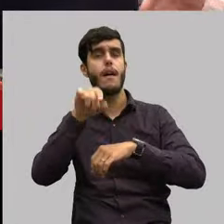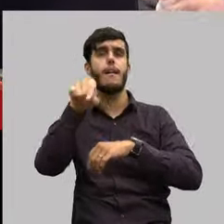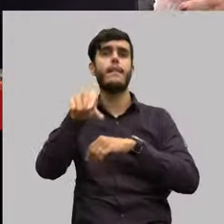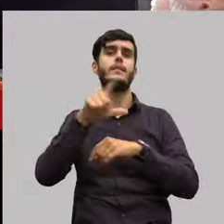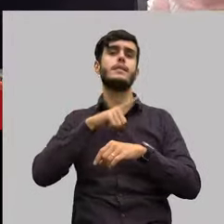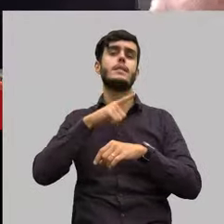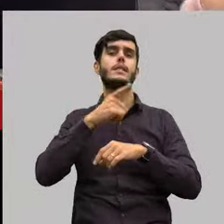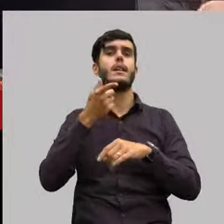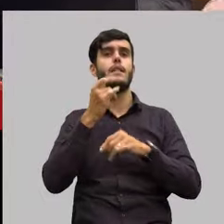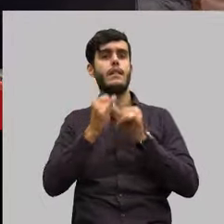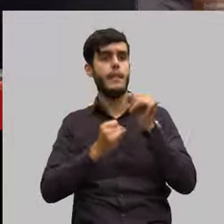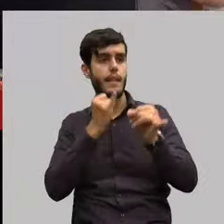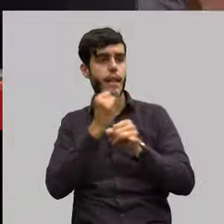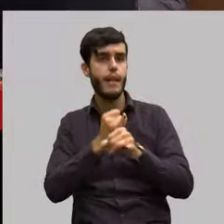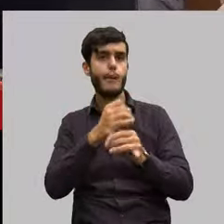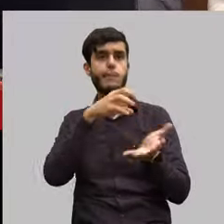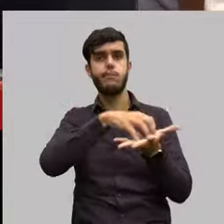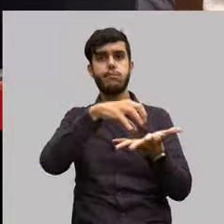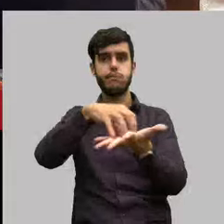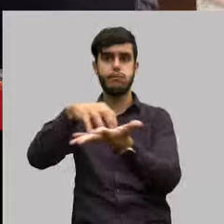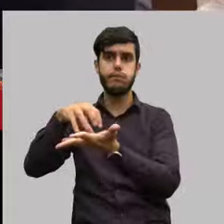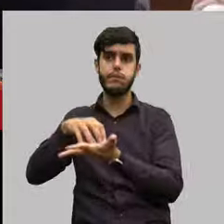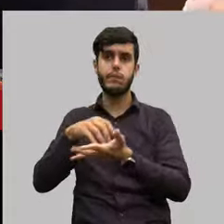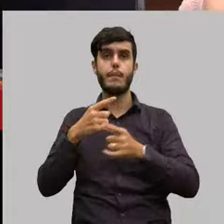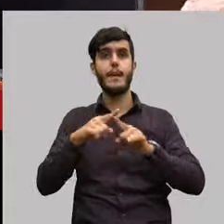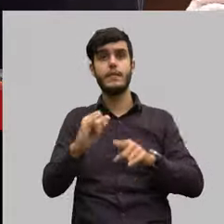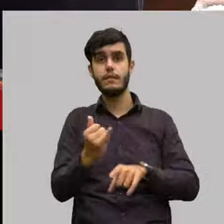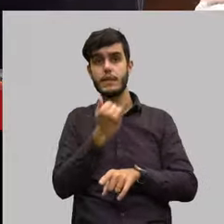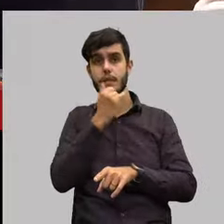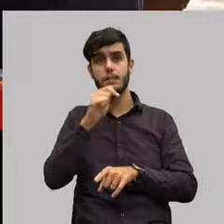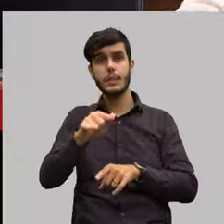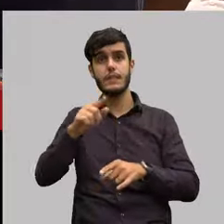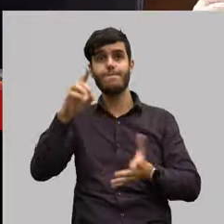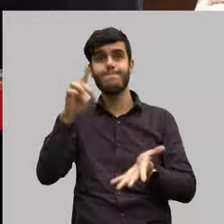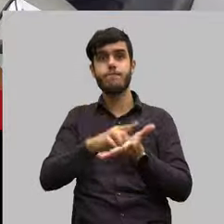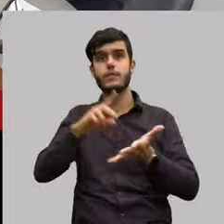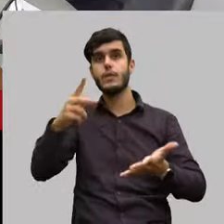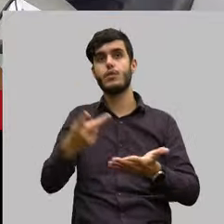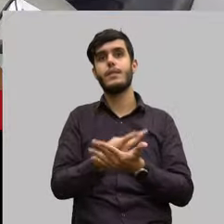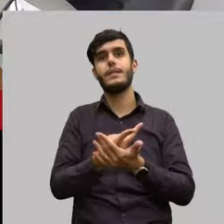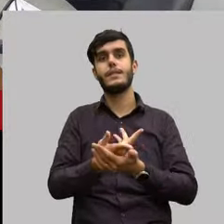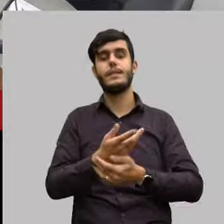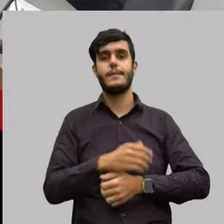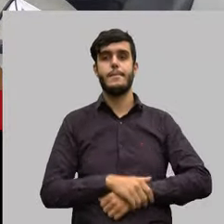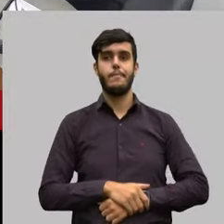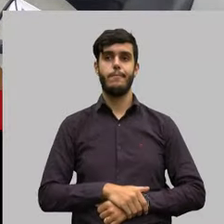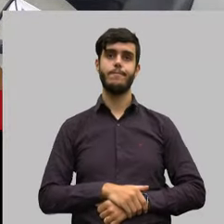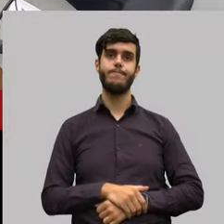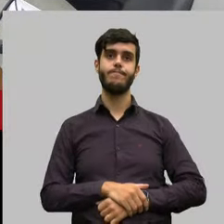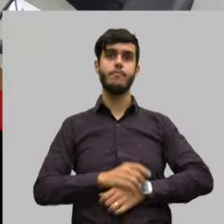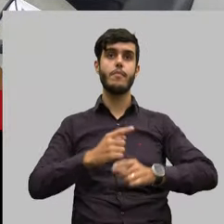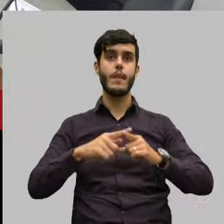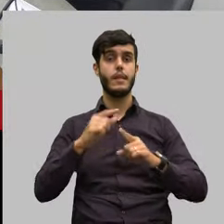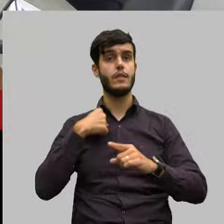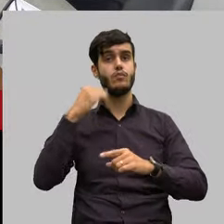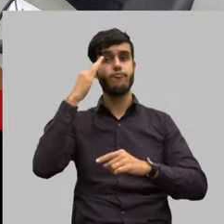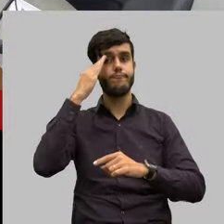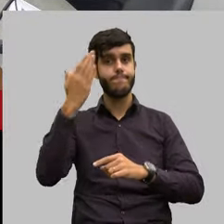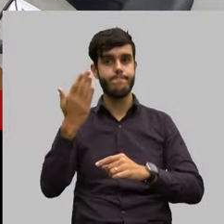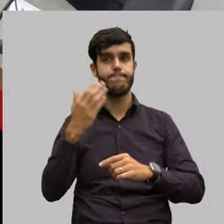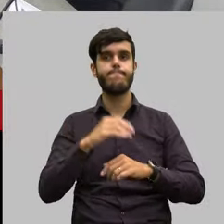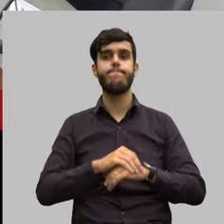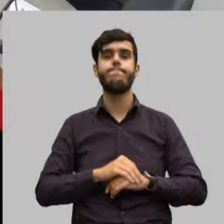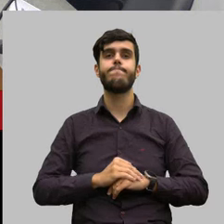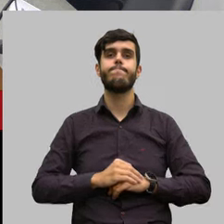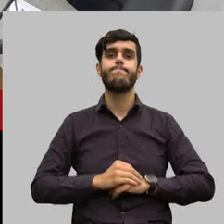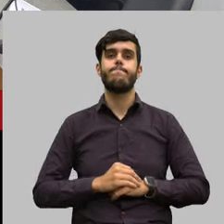né infelizmente não é isso que a gente tem visto acontecer mas agradeço que passo a palavra